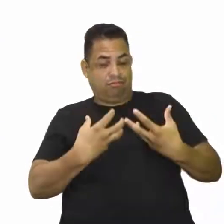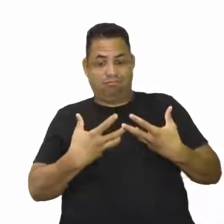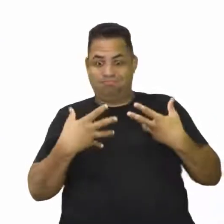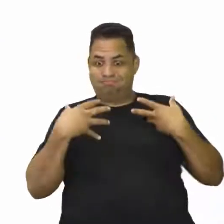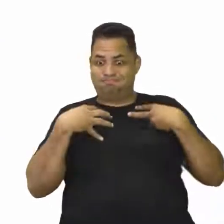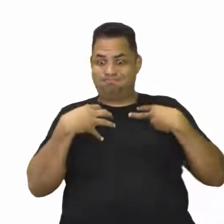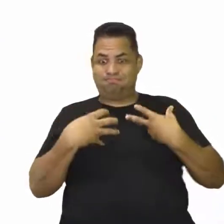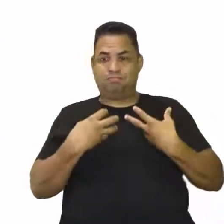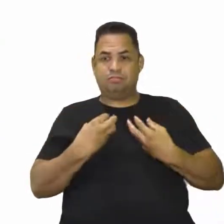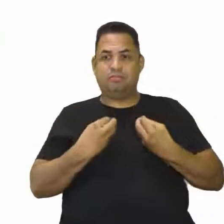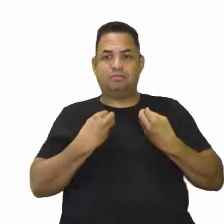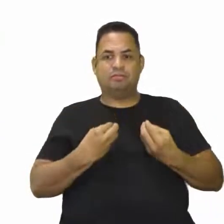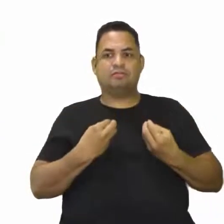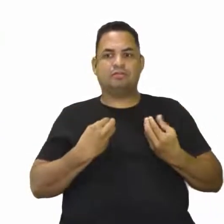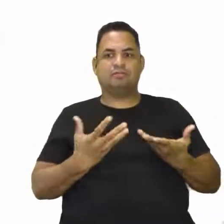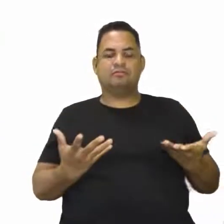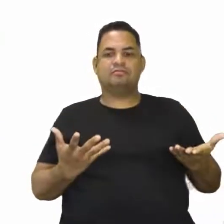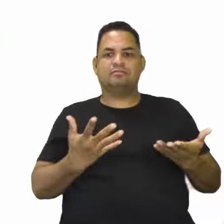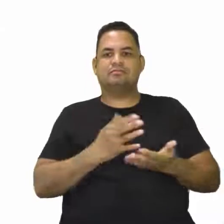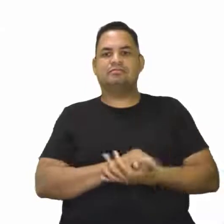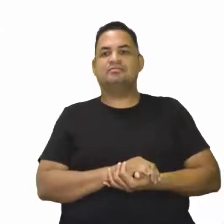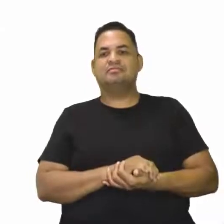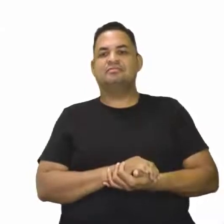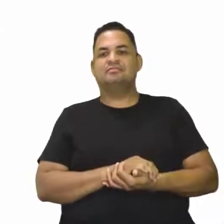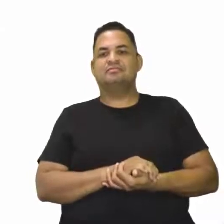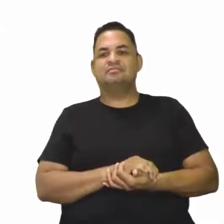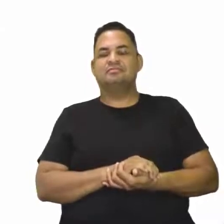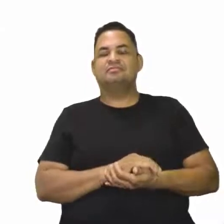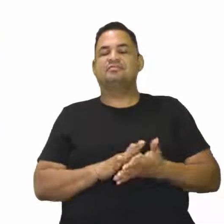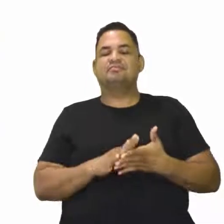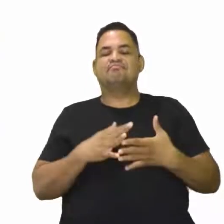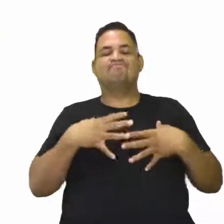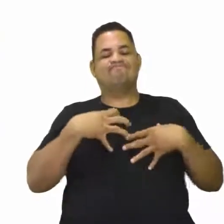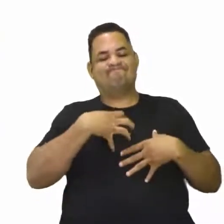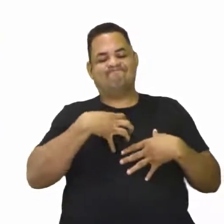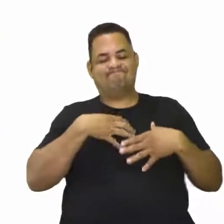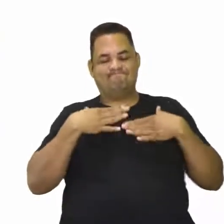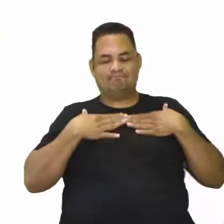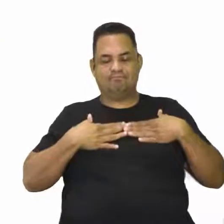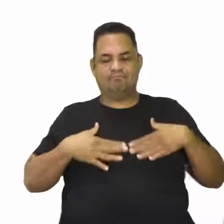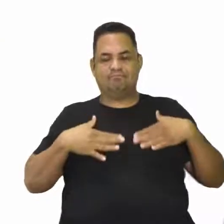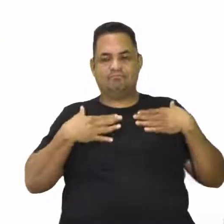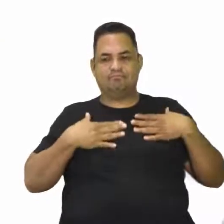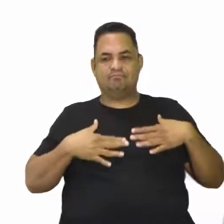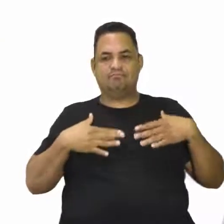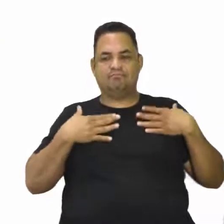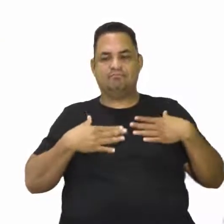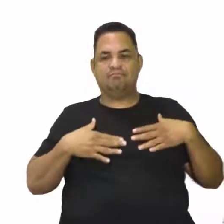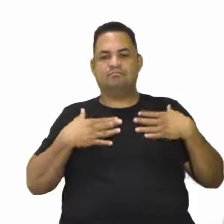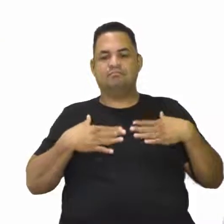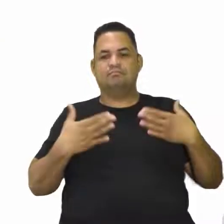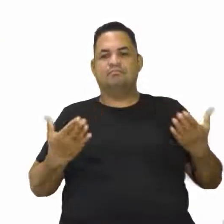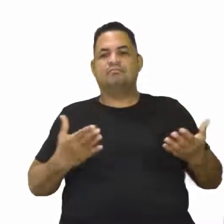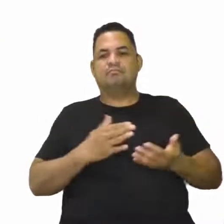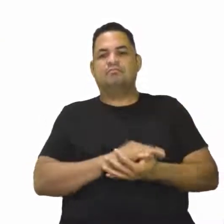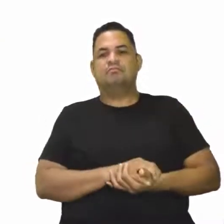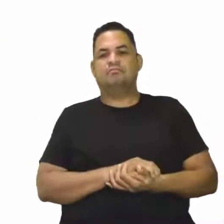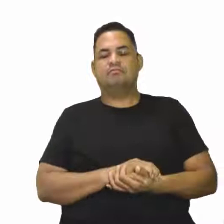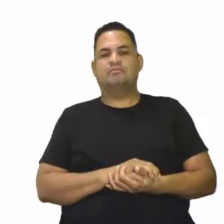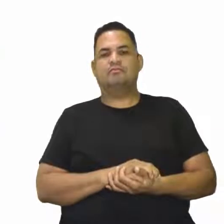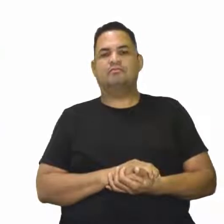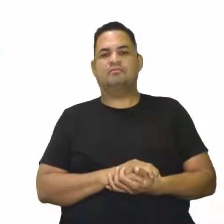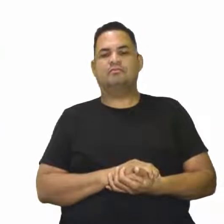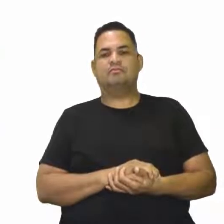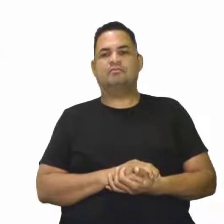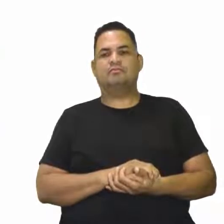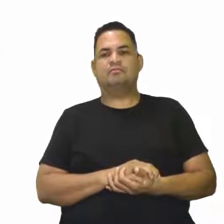ali surpresa com alguma coisa. Me sinto tranquila e me sinto calma e tranquila.